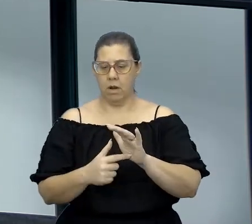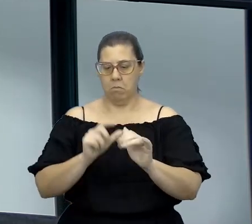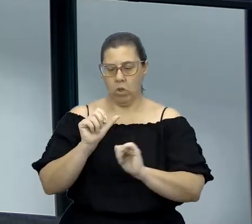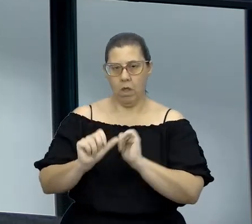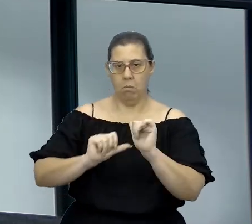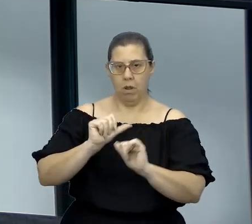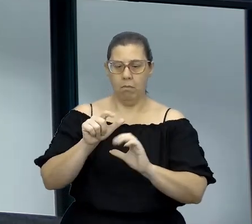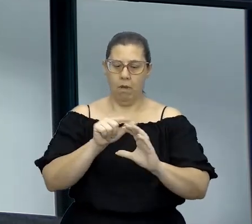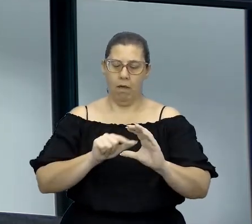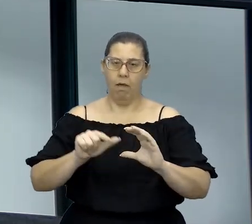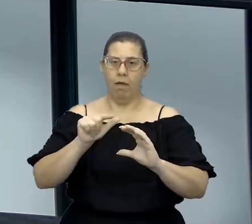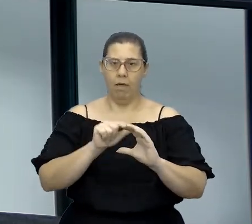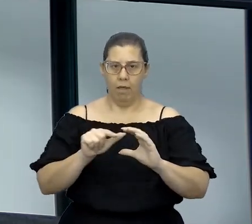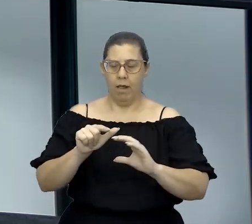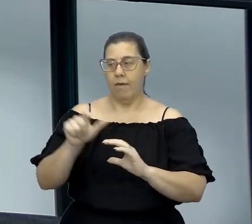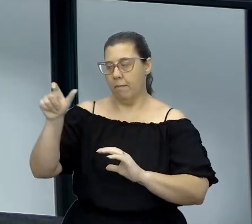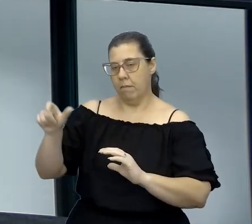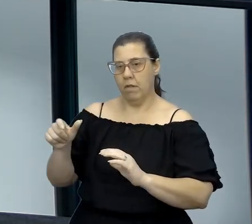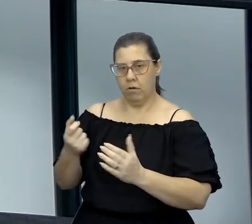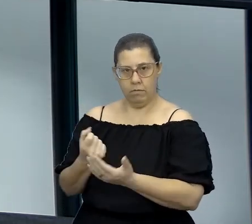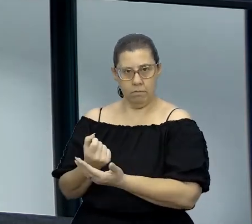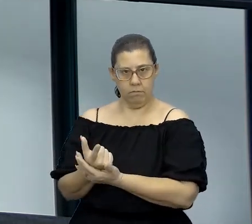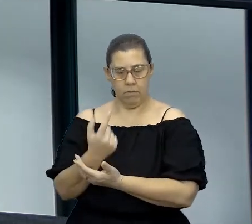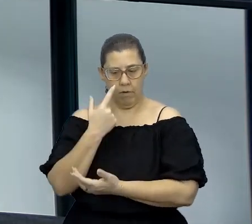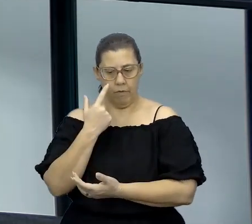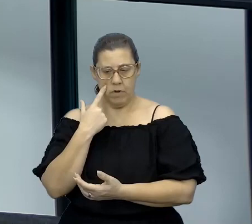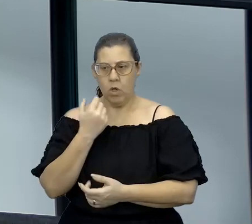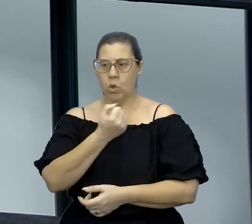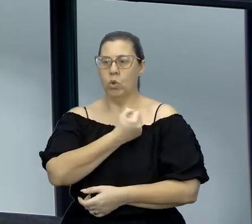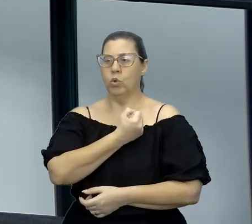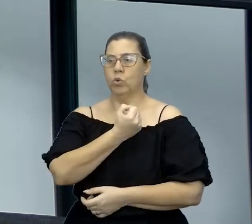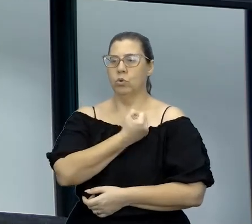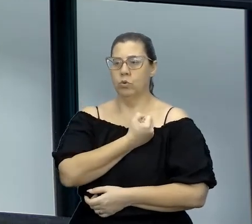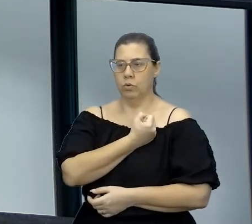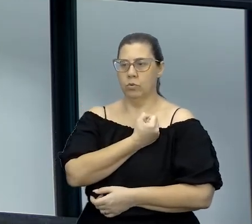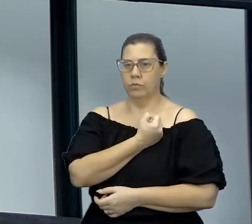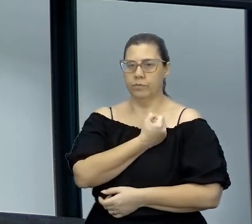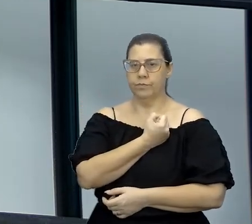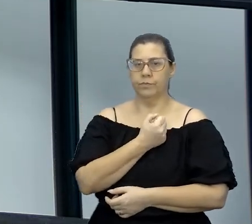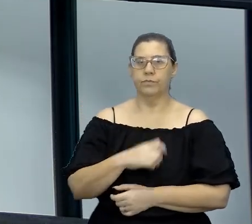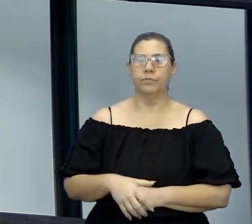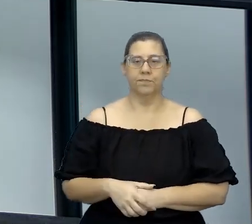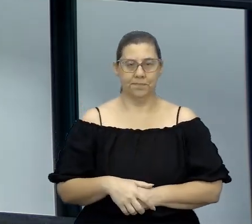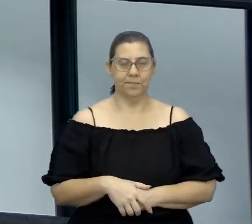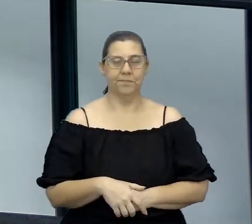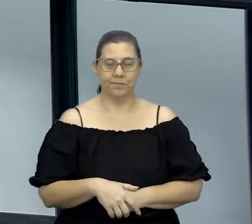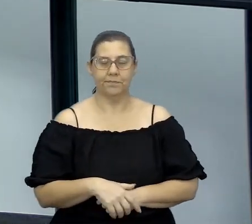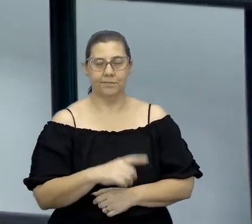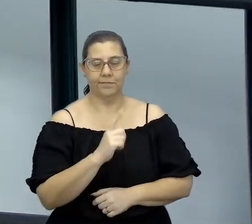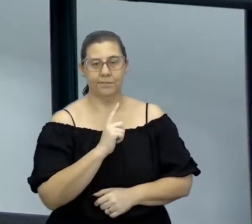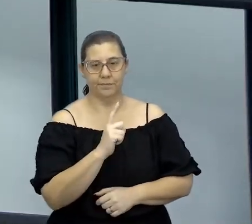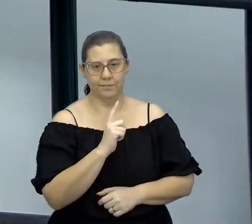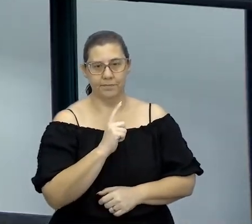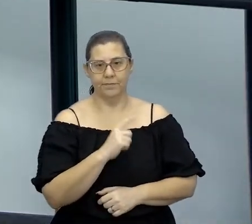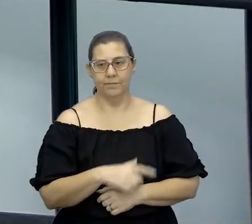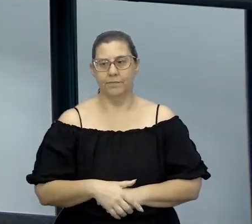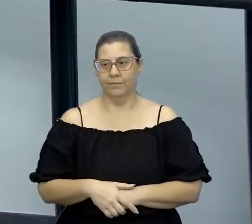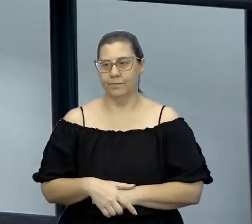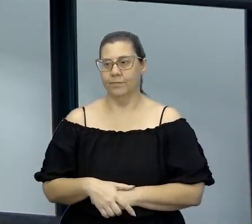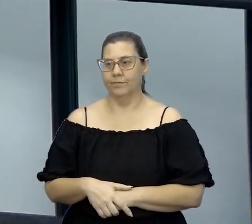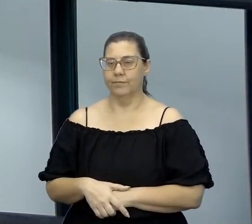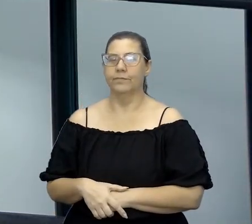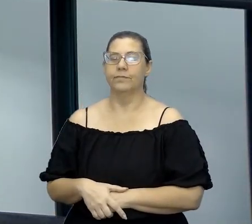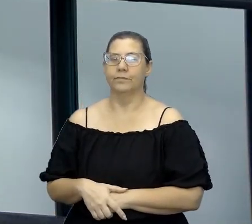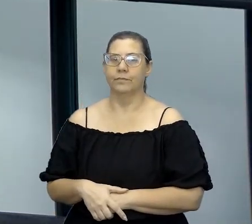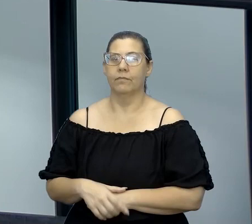mudando e aí veio o cobrador, registra o número lá para emitir a sua conta de luz? Então, para todas